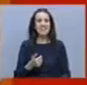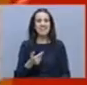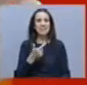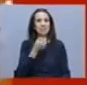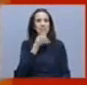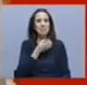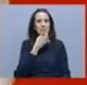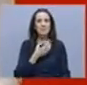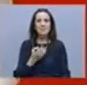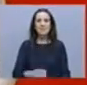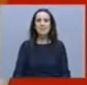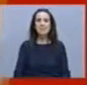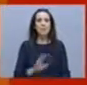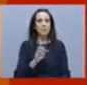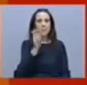sentar.